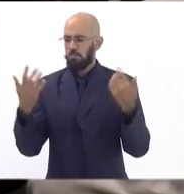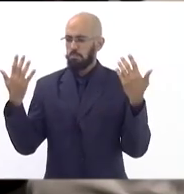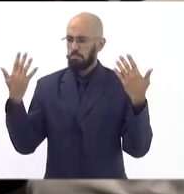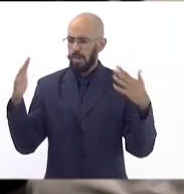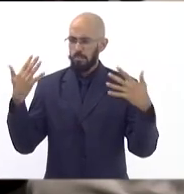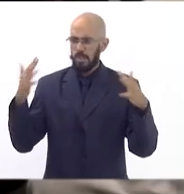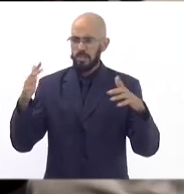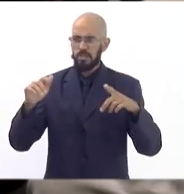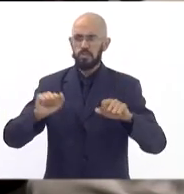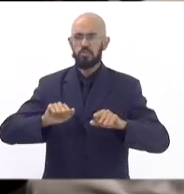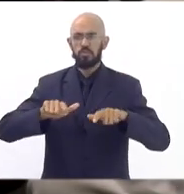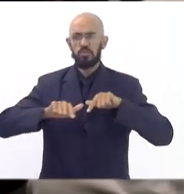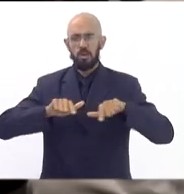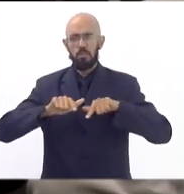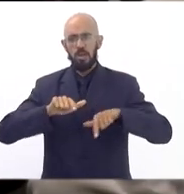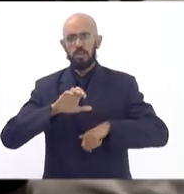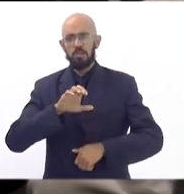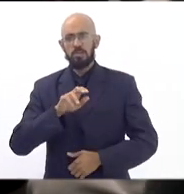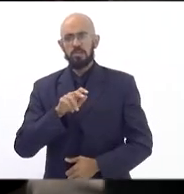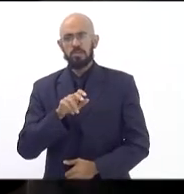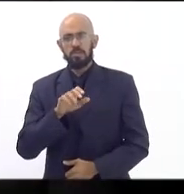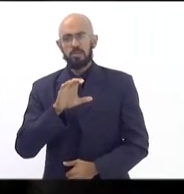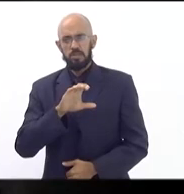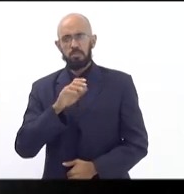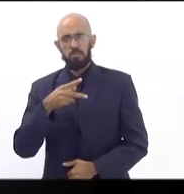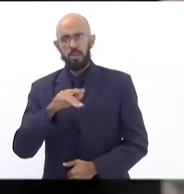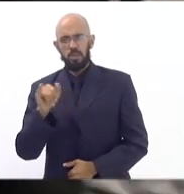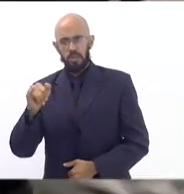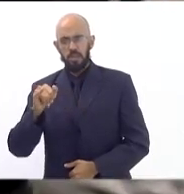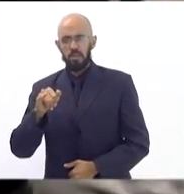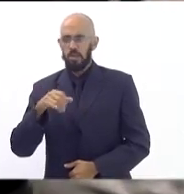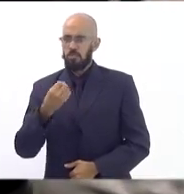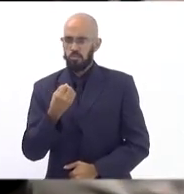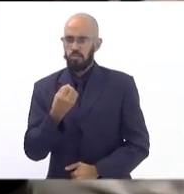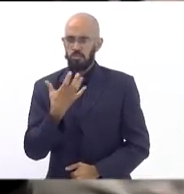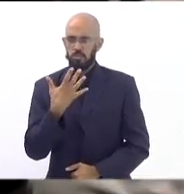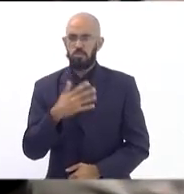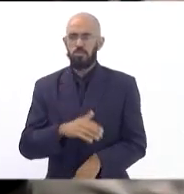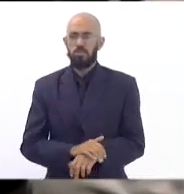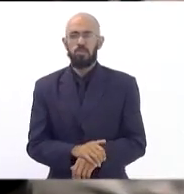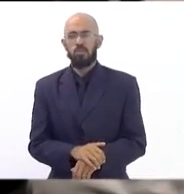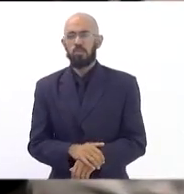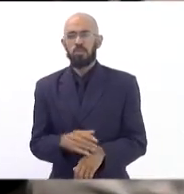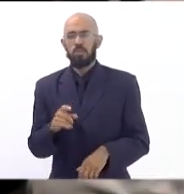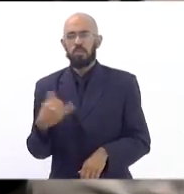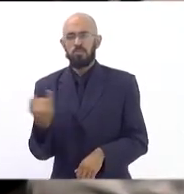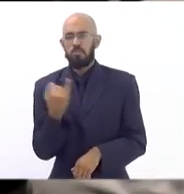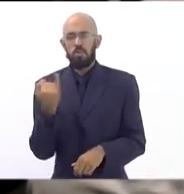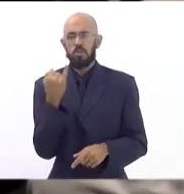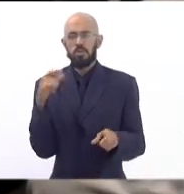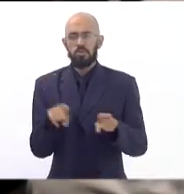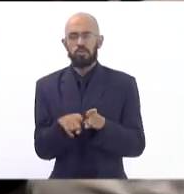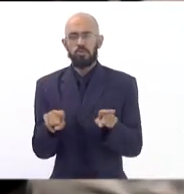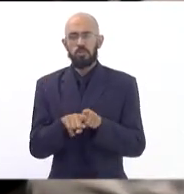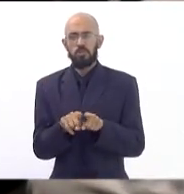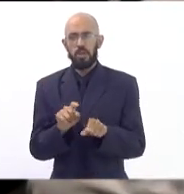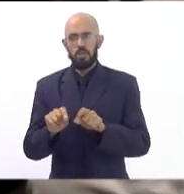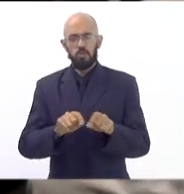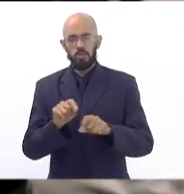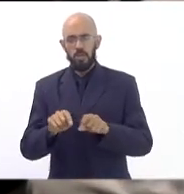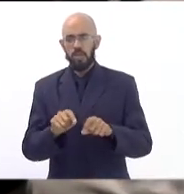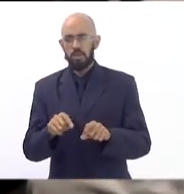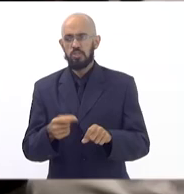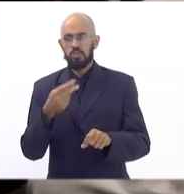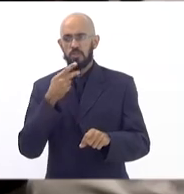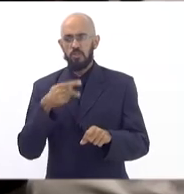também os trabalhos desta CPI é muito louvável e é importante que a gente sempre traga luz as questões